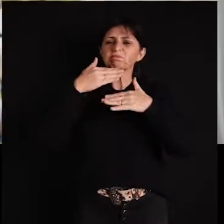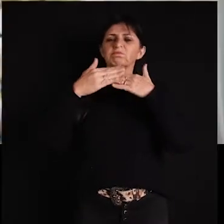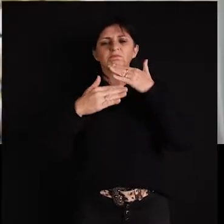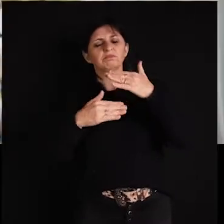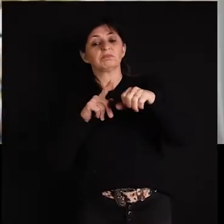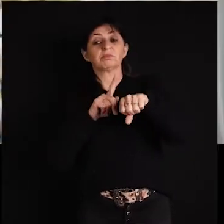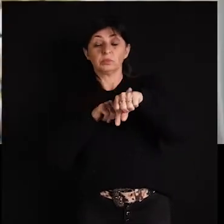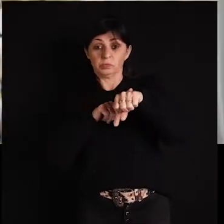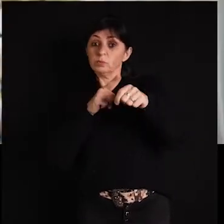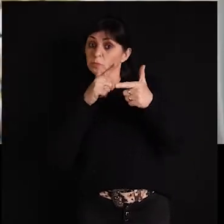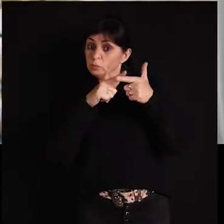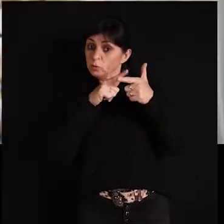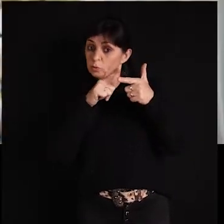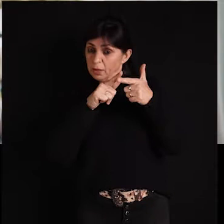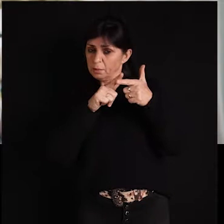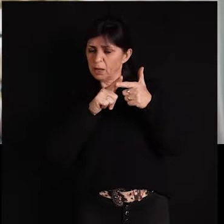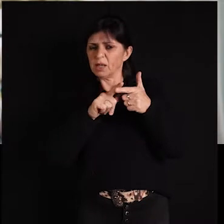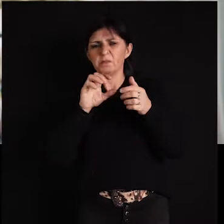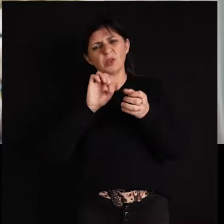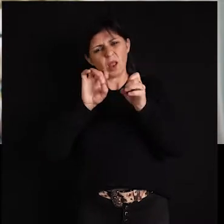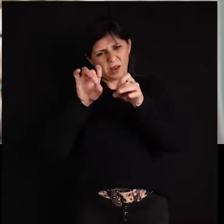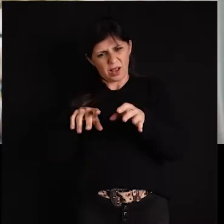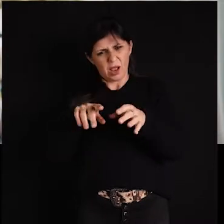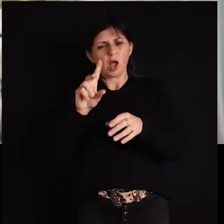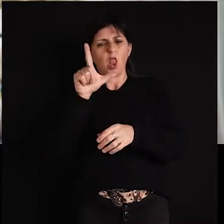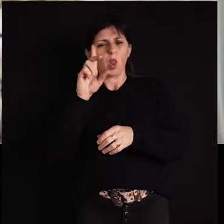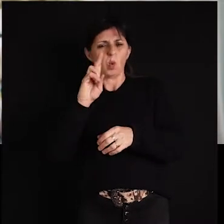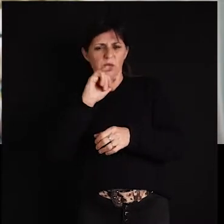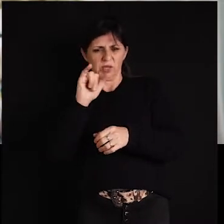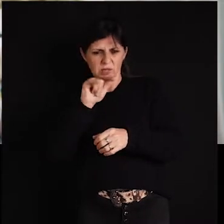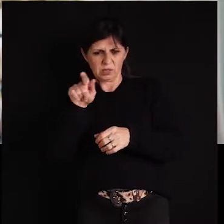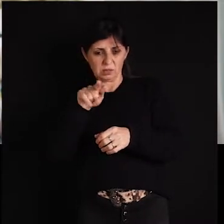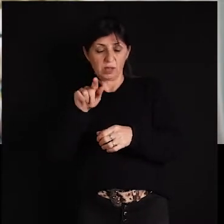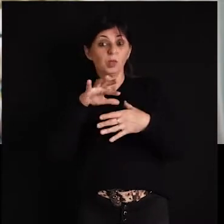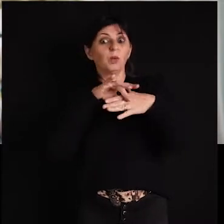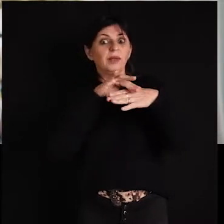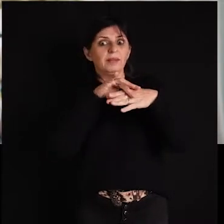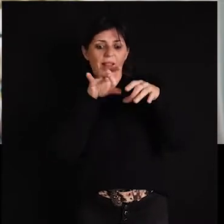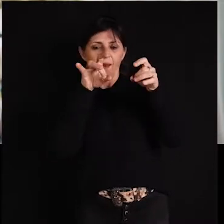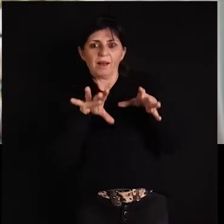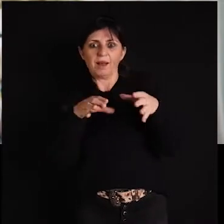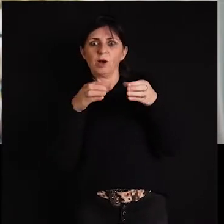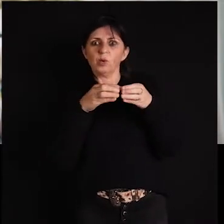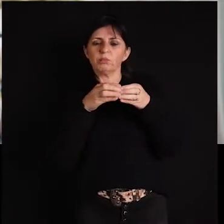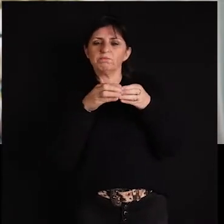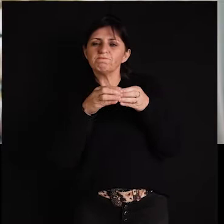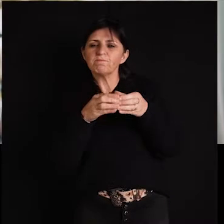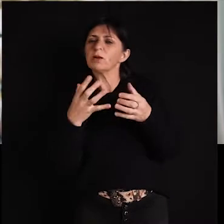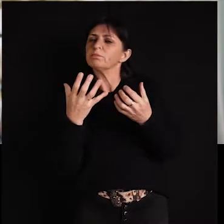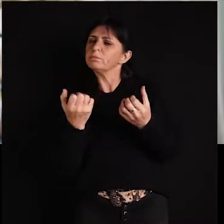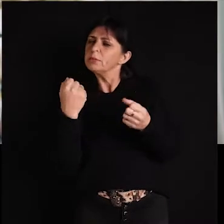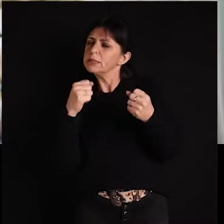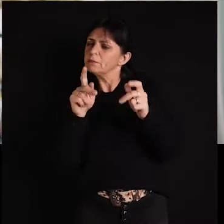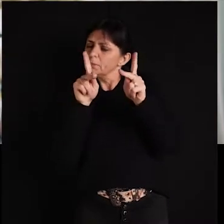problema do Luiz, que teve que se ausentar do conjunto, e surgiu uma brecha. E o Gildo aproveitou na época,